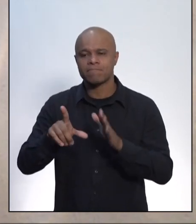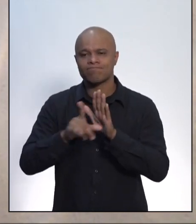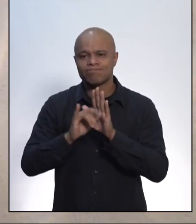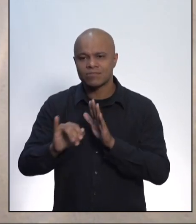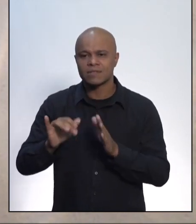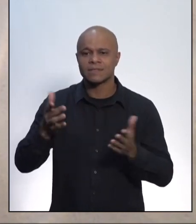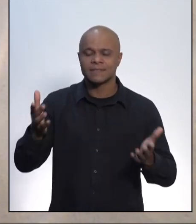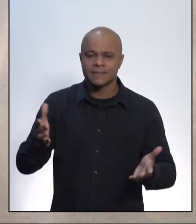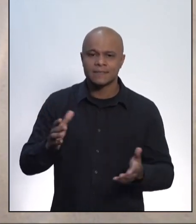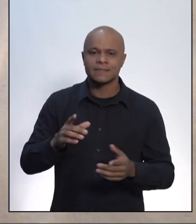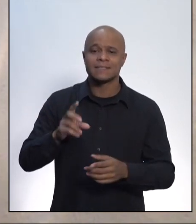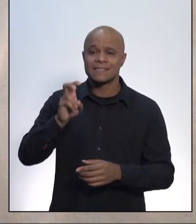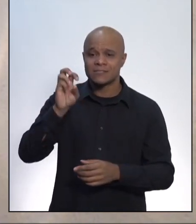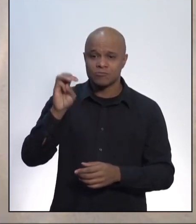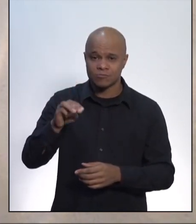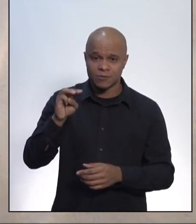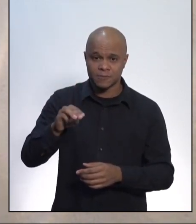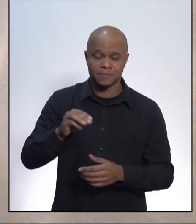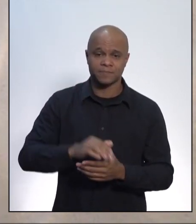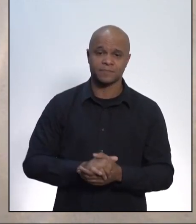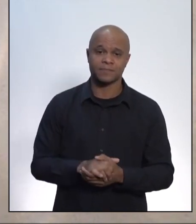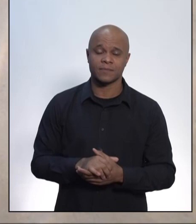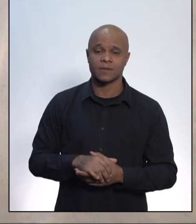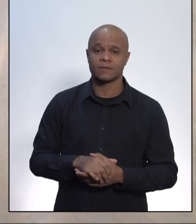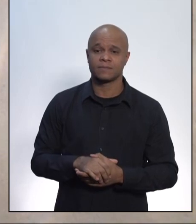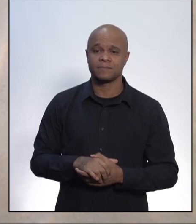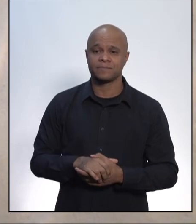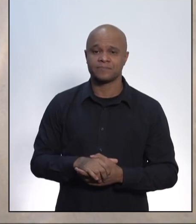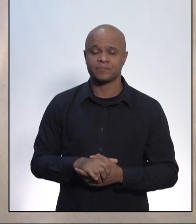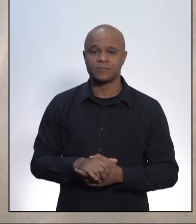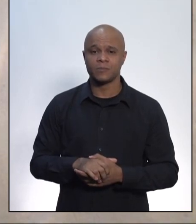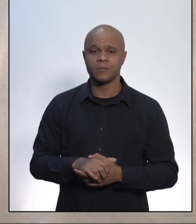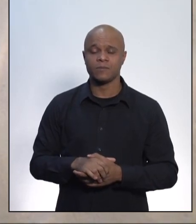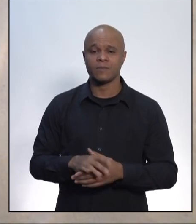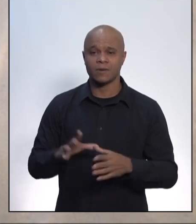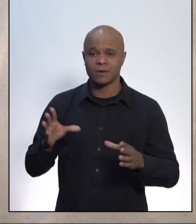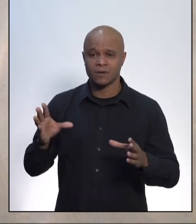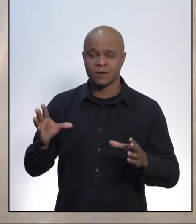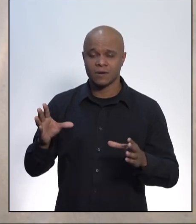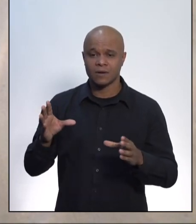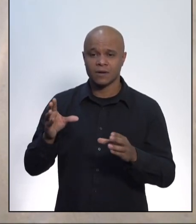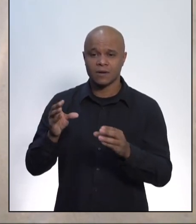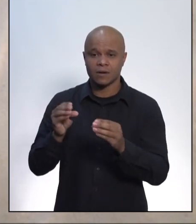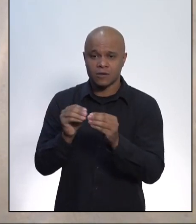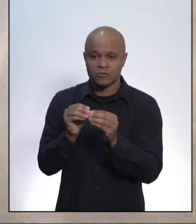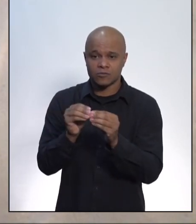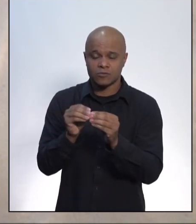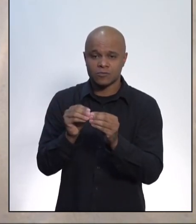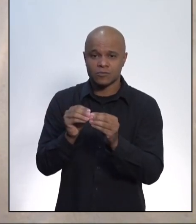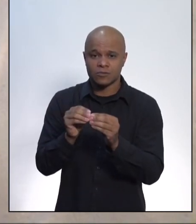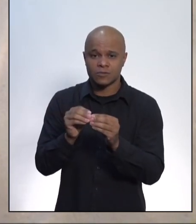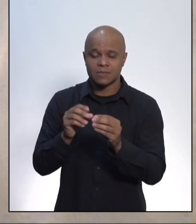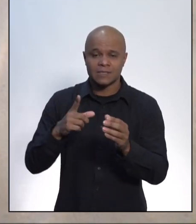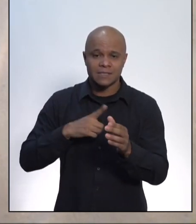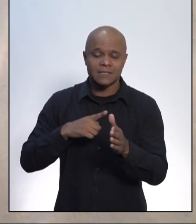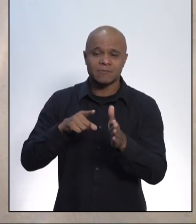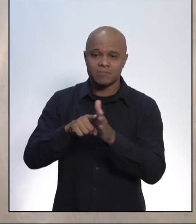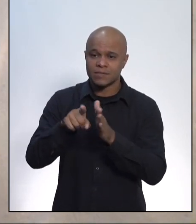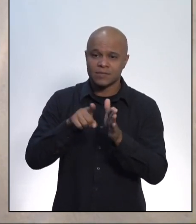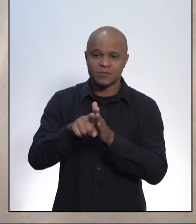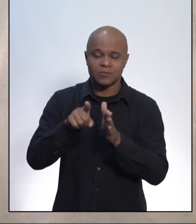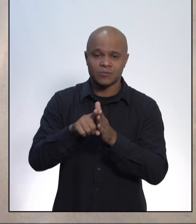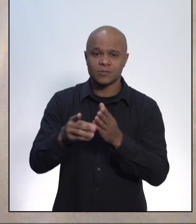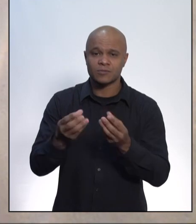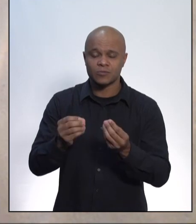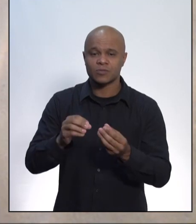entendeu? Faltam 5 minutos aí, eu vou tentar fazer um resumo aqui. Tem várias perguntas ainda da